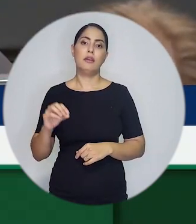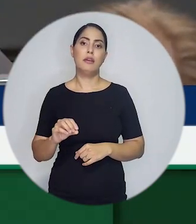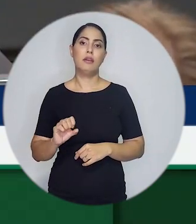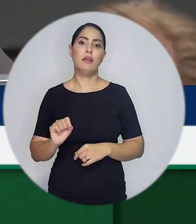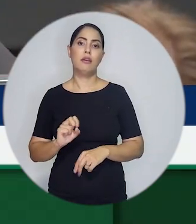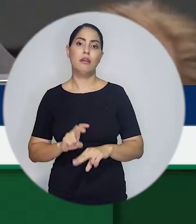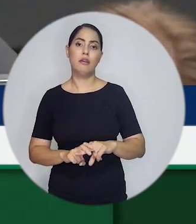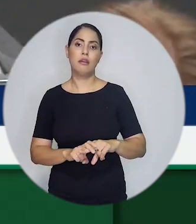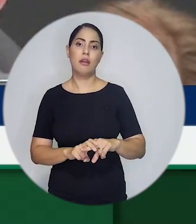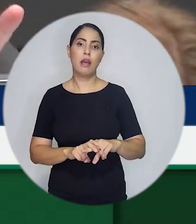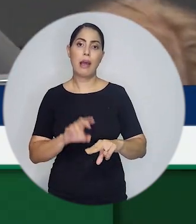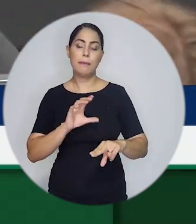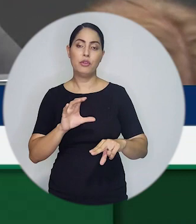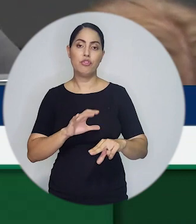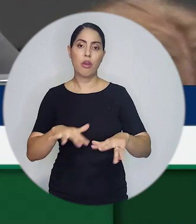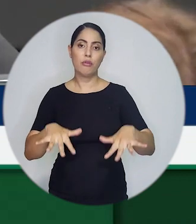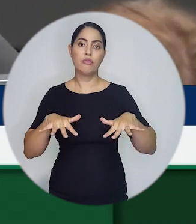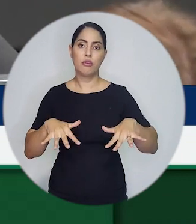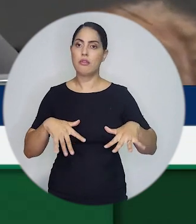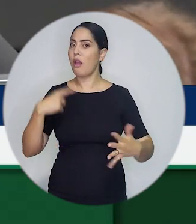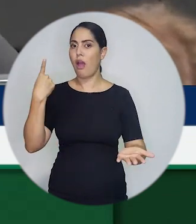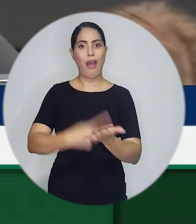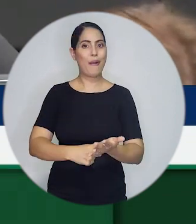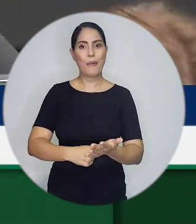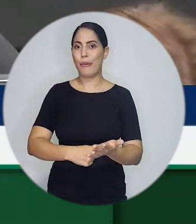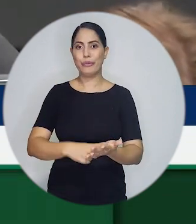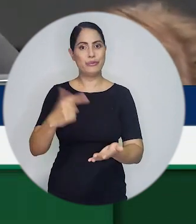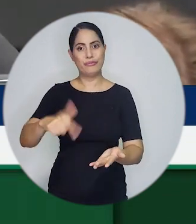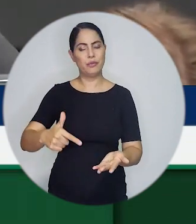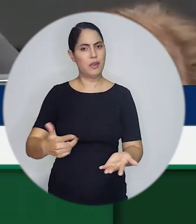segundos sentado para dizer que não tem acordo.